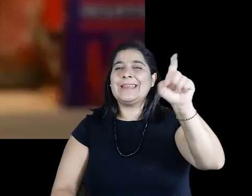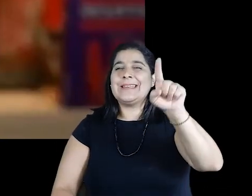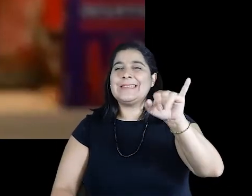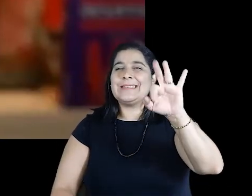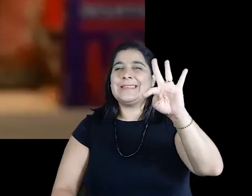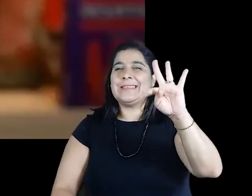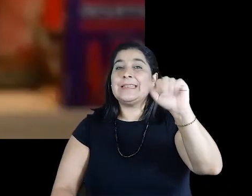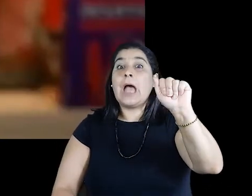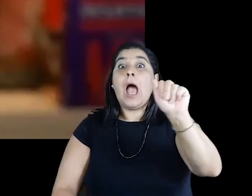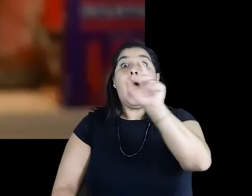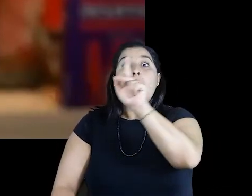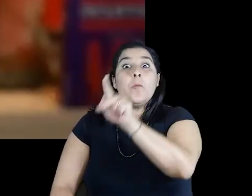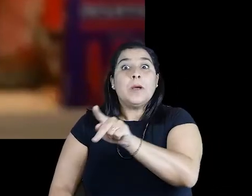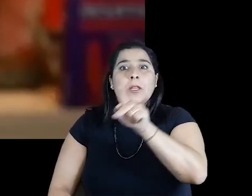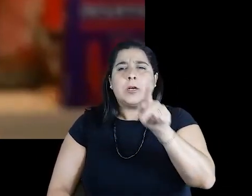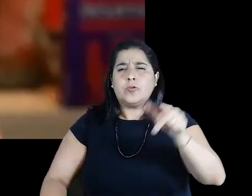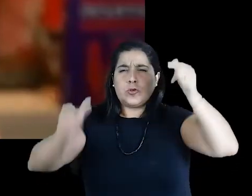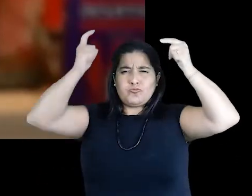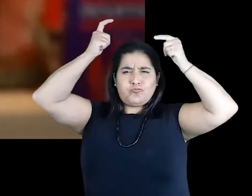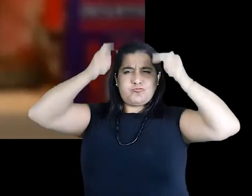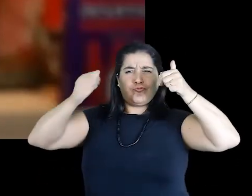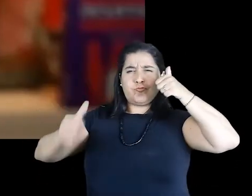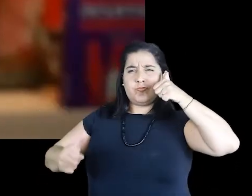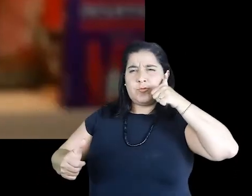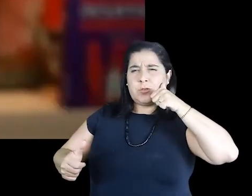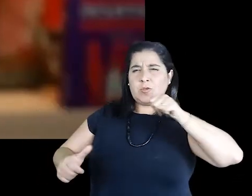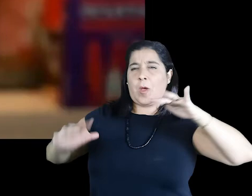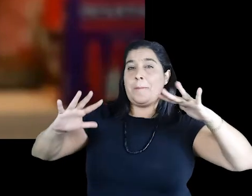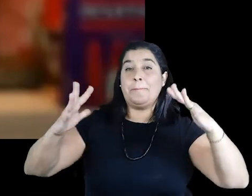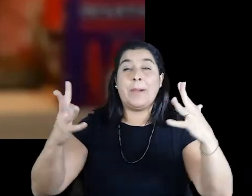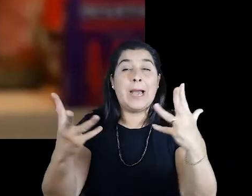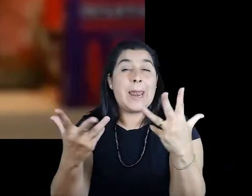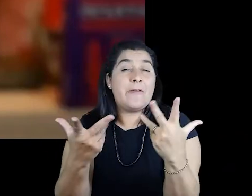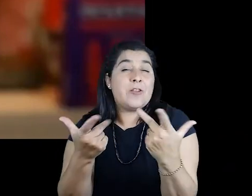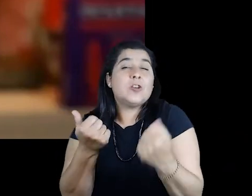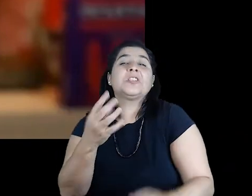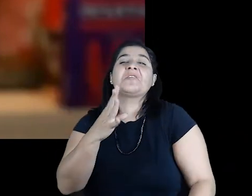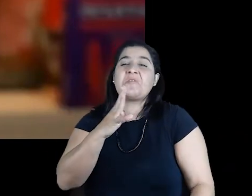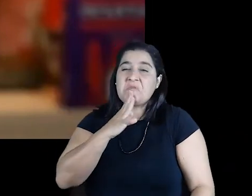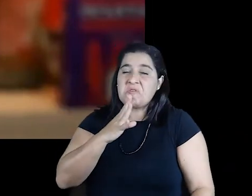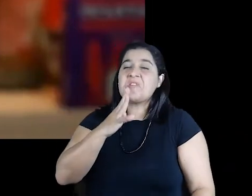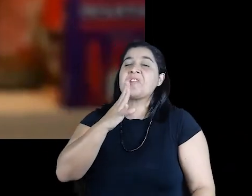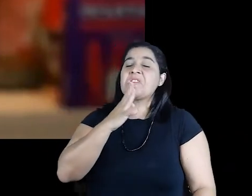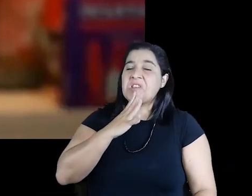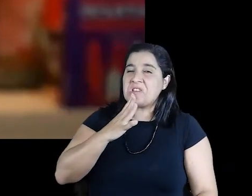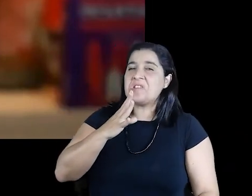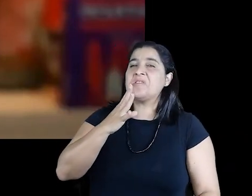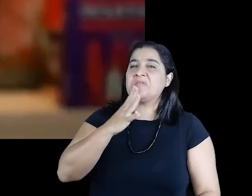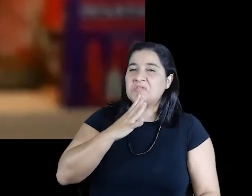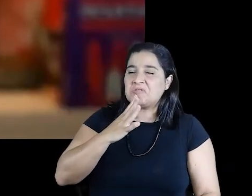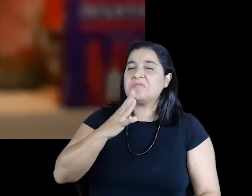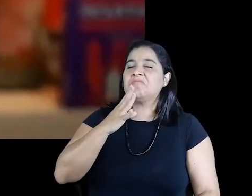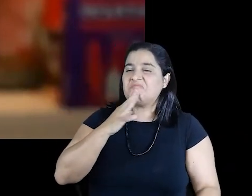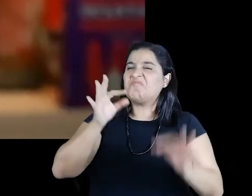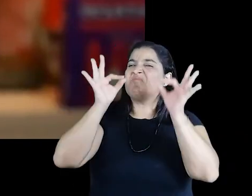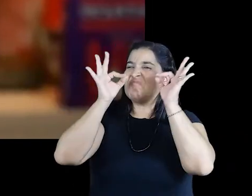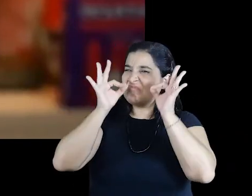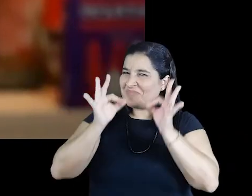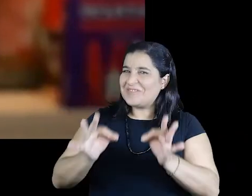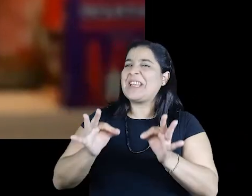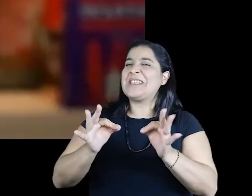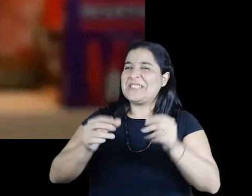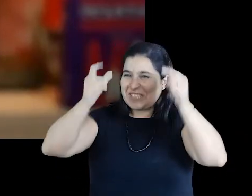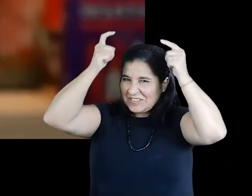grande educadora. É uma das rainhas mais fabulosas que eu conheci na minha vida inteira. Ela, com